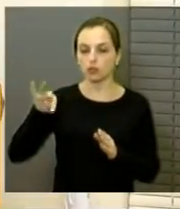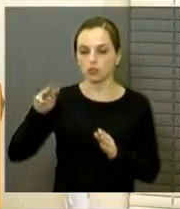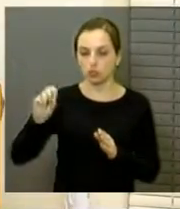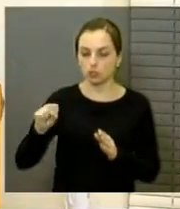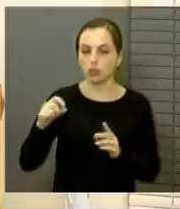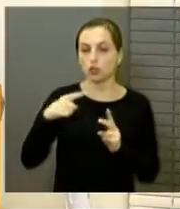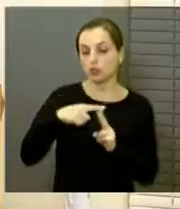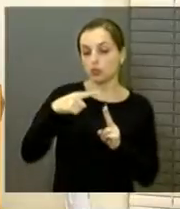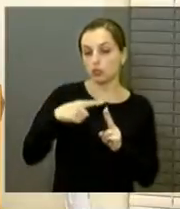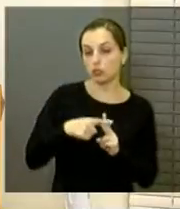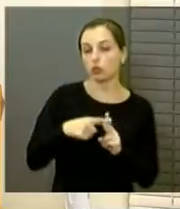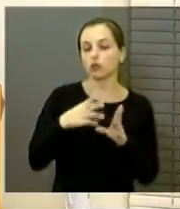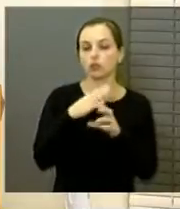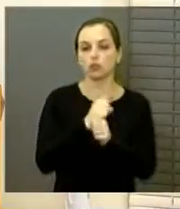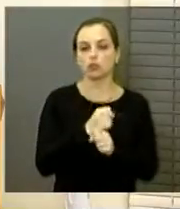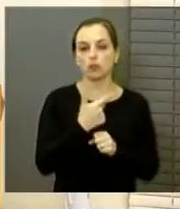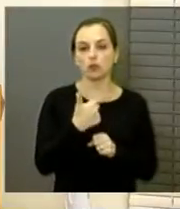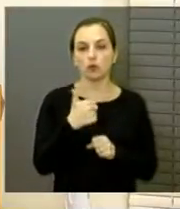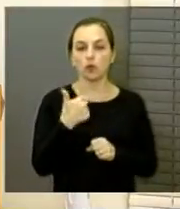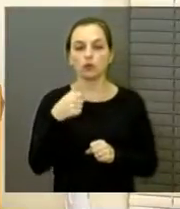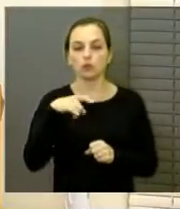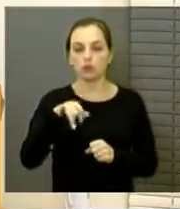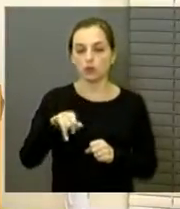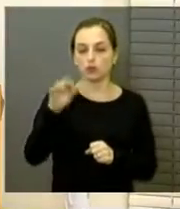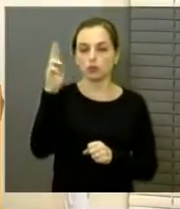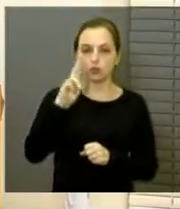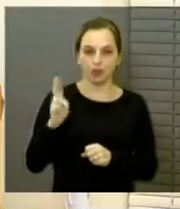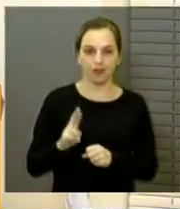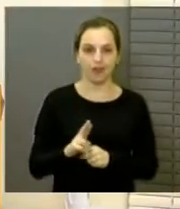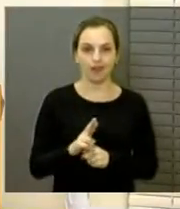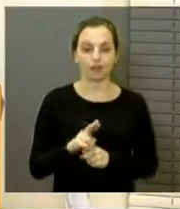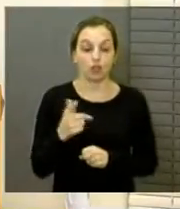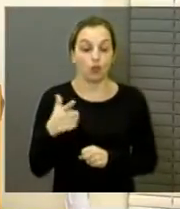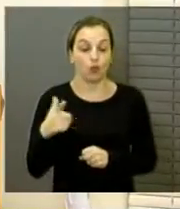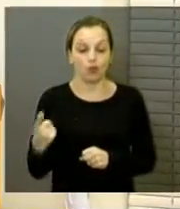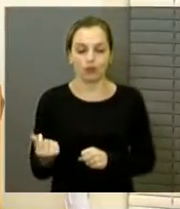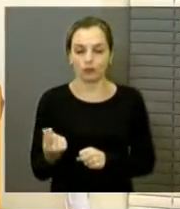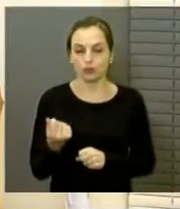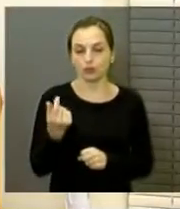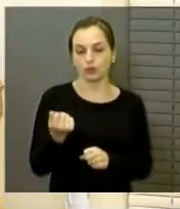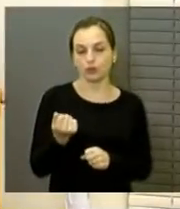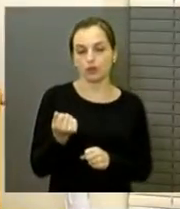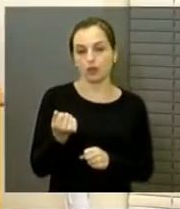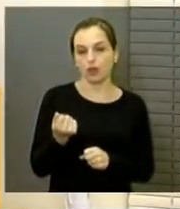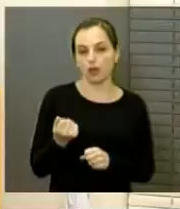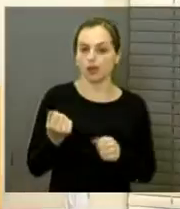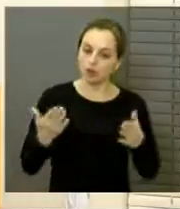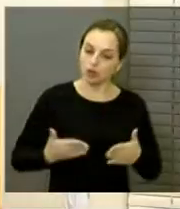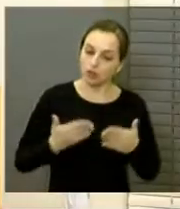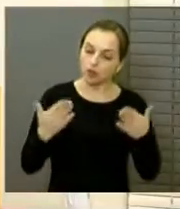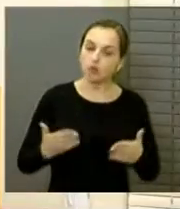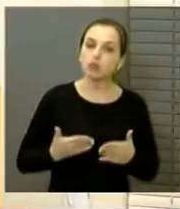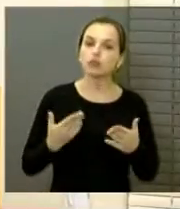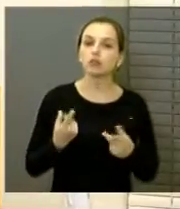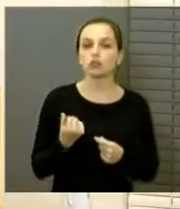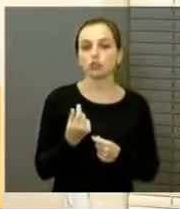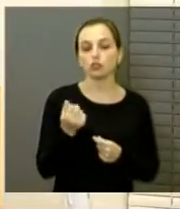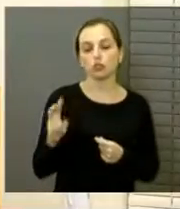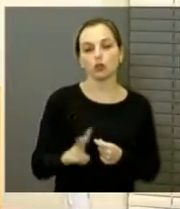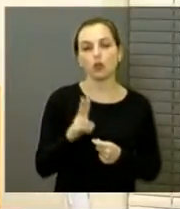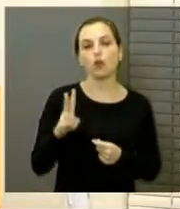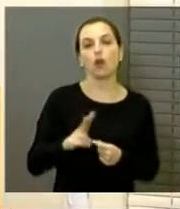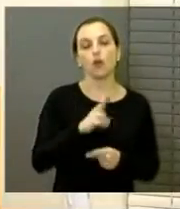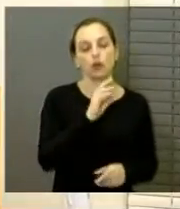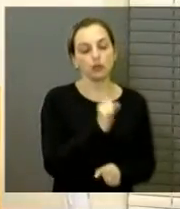11 milhões de reais. E o DAE não tem caixa. Ou seja, está correndo atrás do investimento ou aguardando a vontade de quem